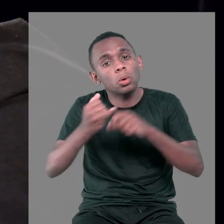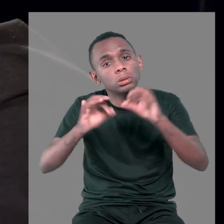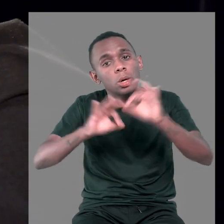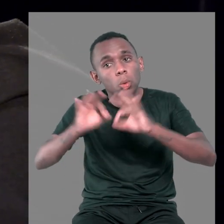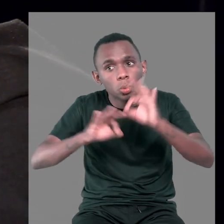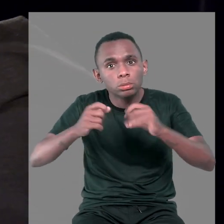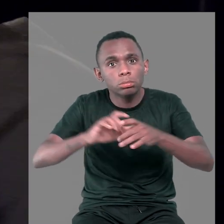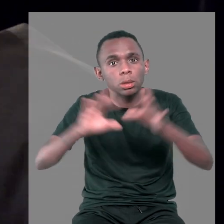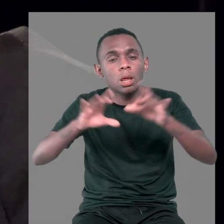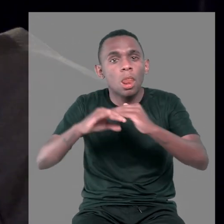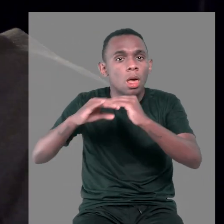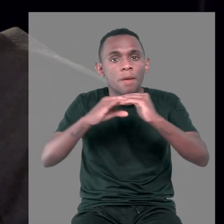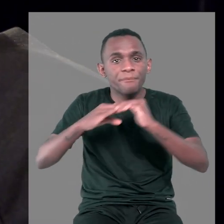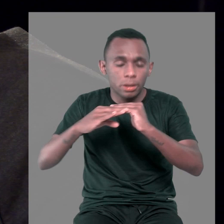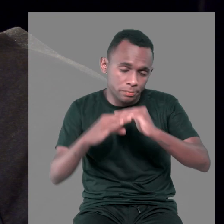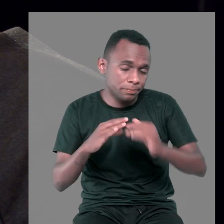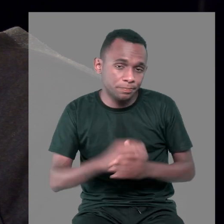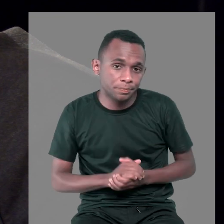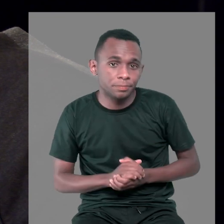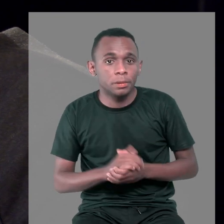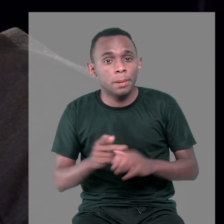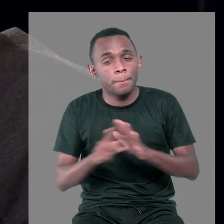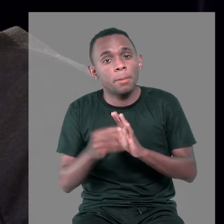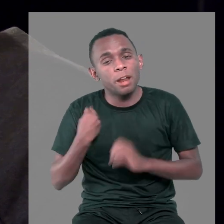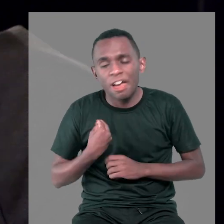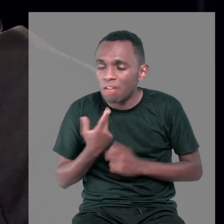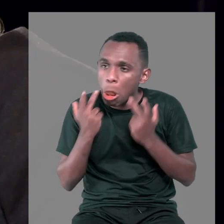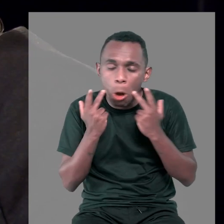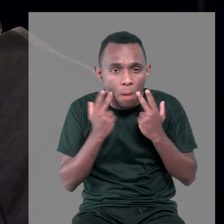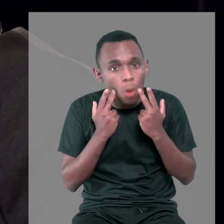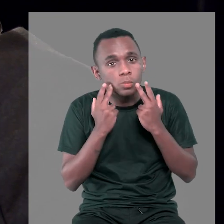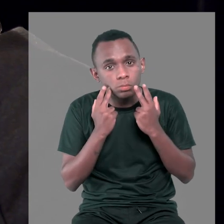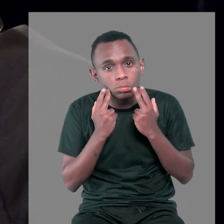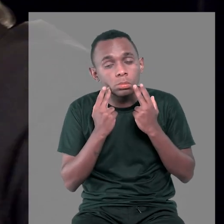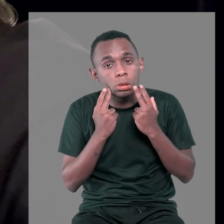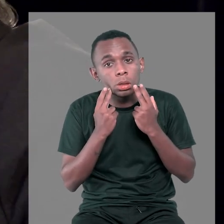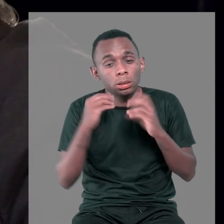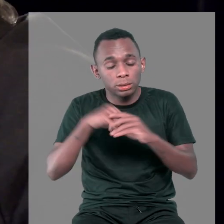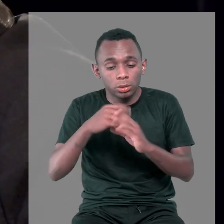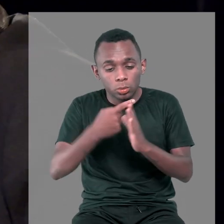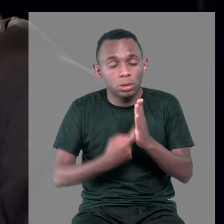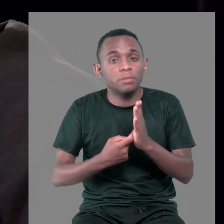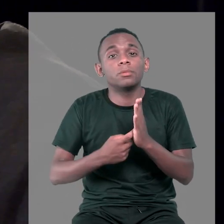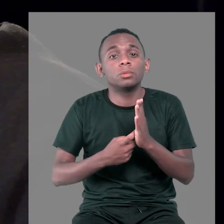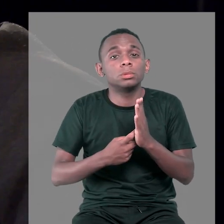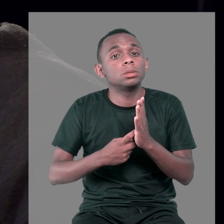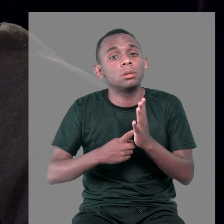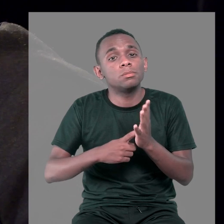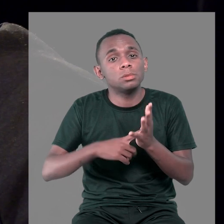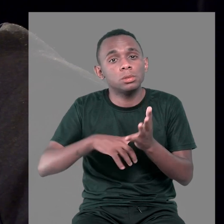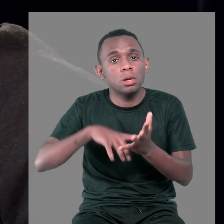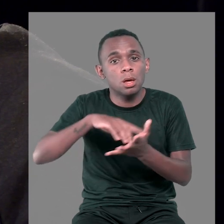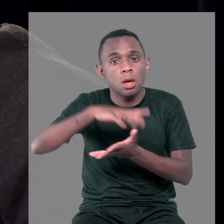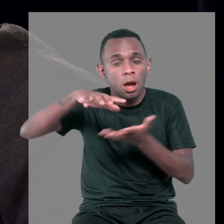publica no mesmo ano do livro sobre Eichmann, em 63. Eu acho que é um livro fabuloso,